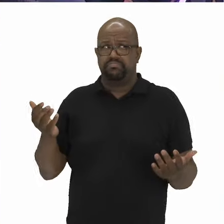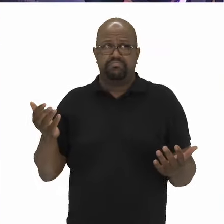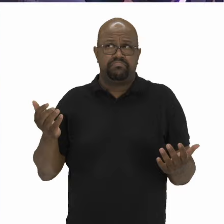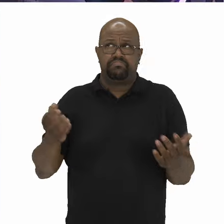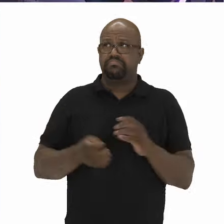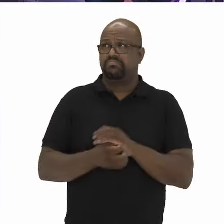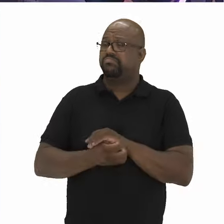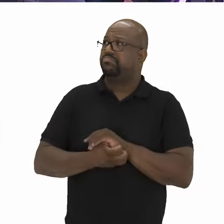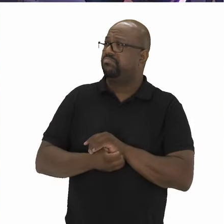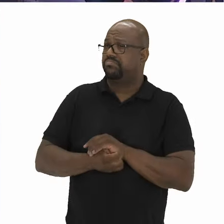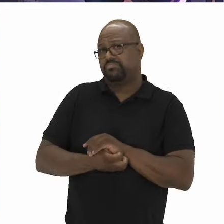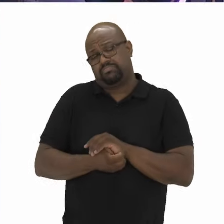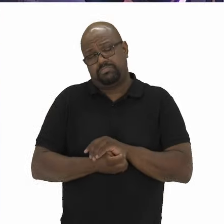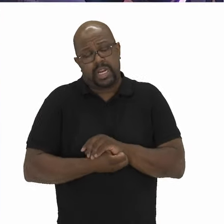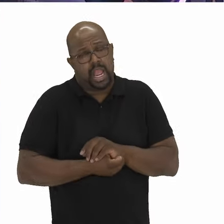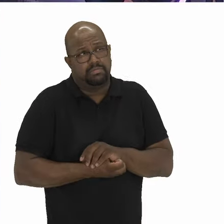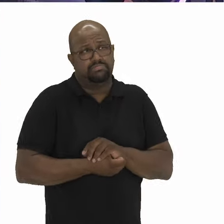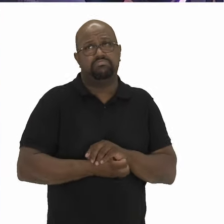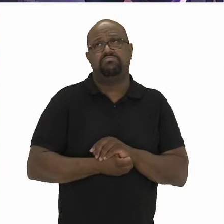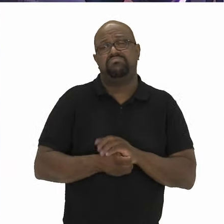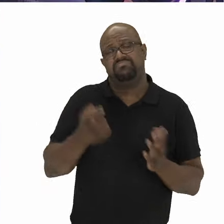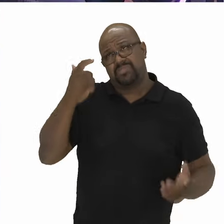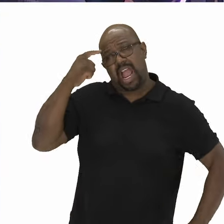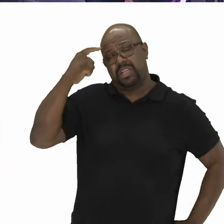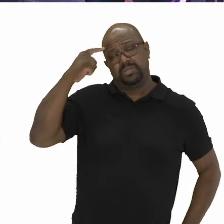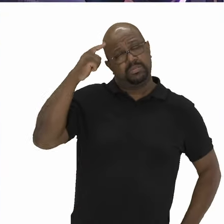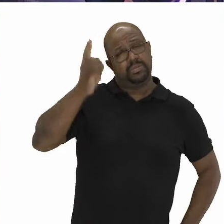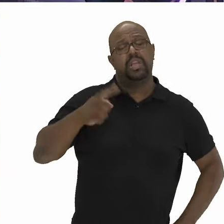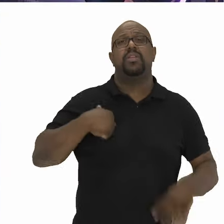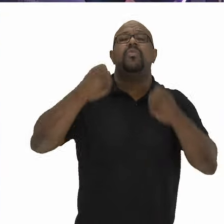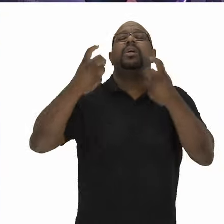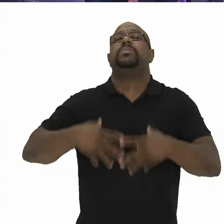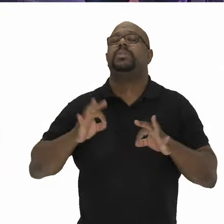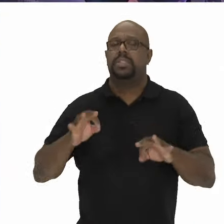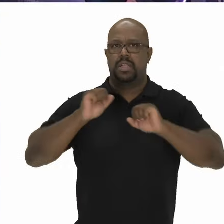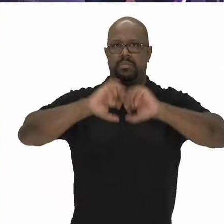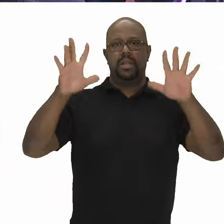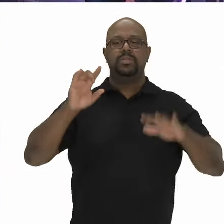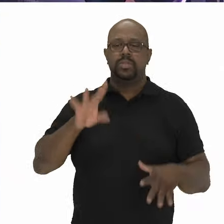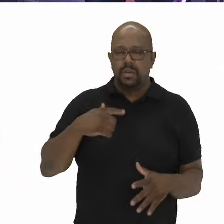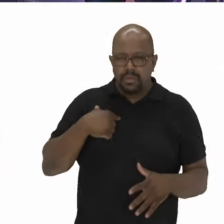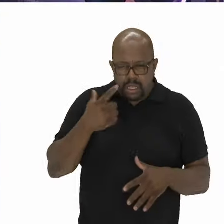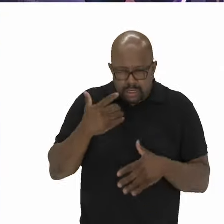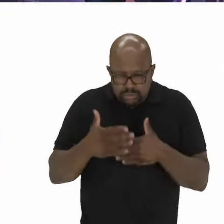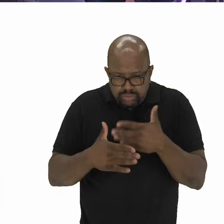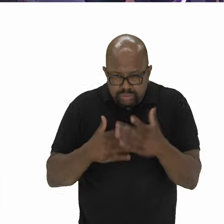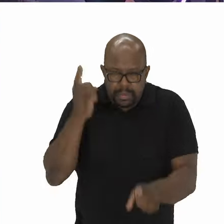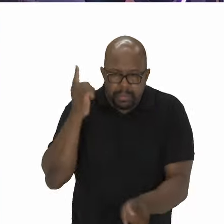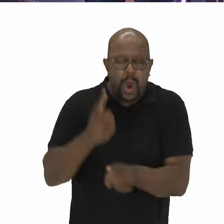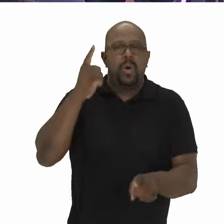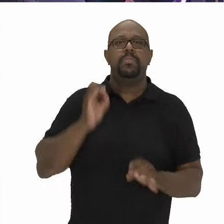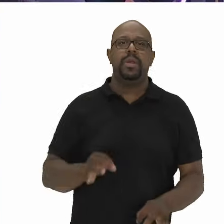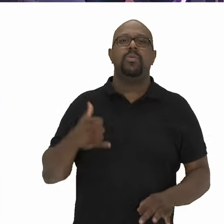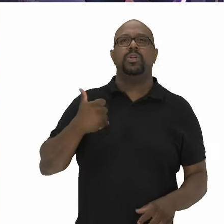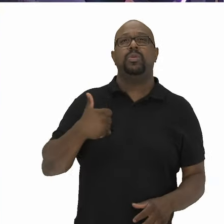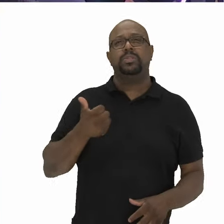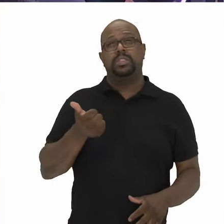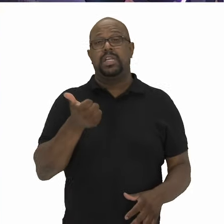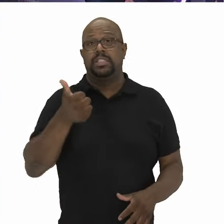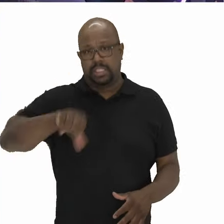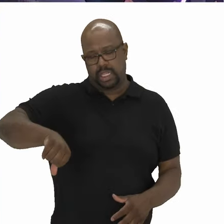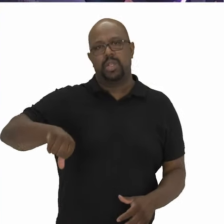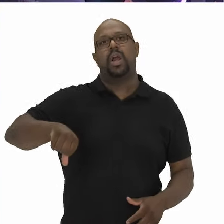também nós fomos deixando aquilo Porque não foi explicado muito bem e aí eu só fui ter realmente o diagnóstico